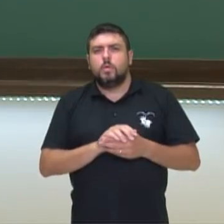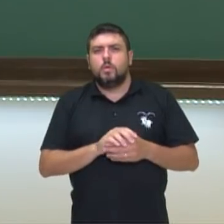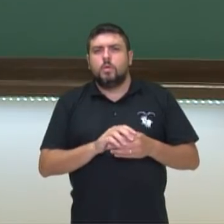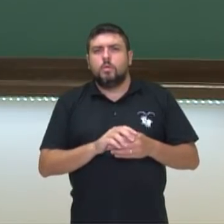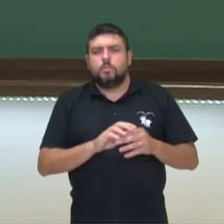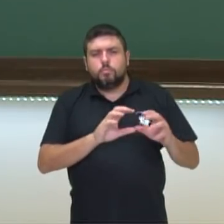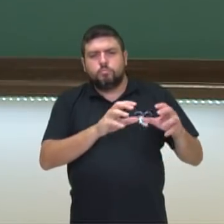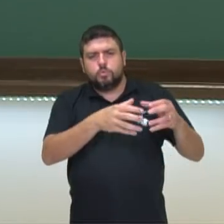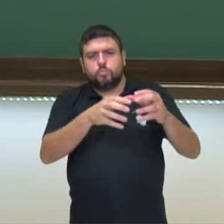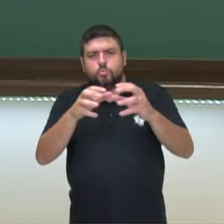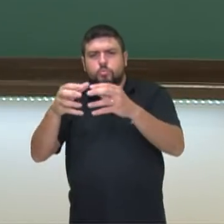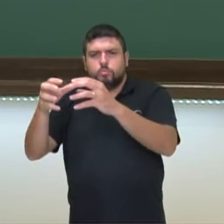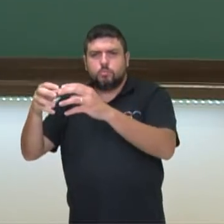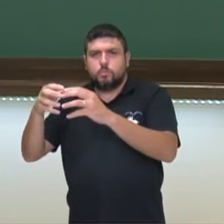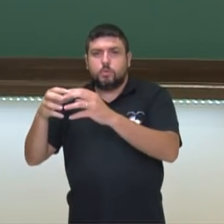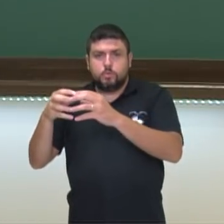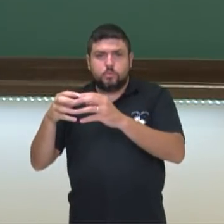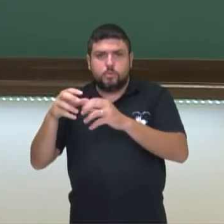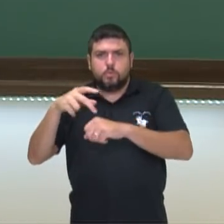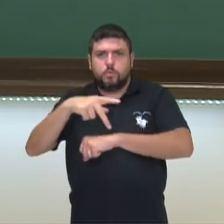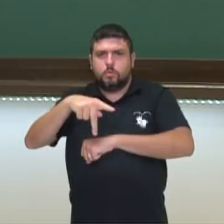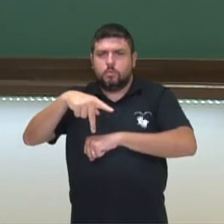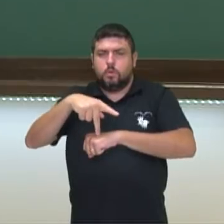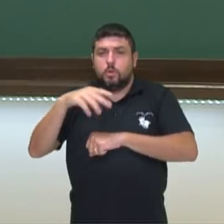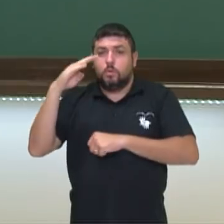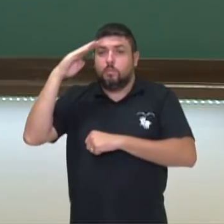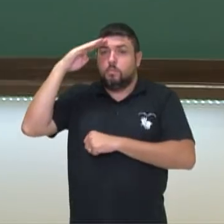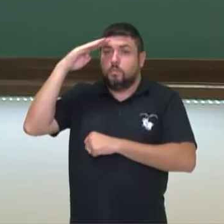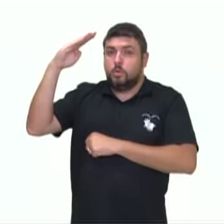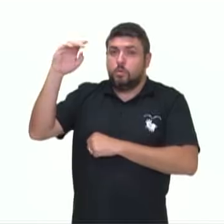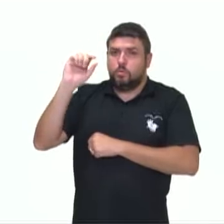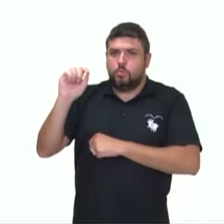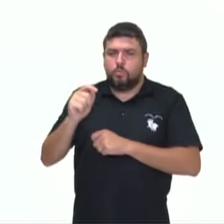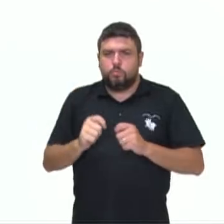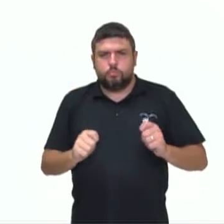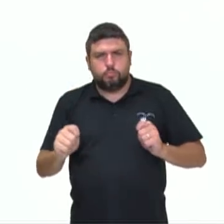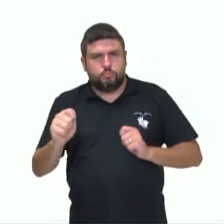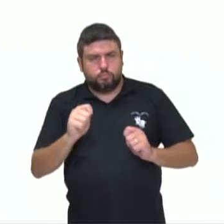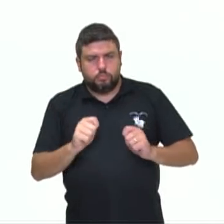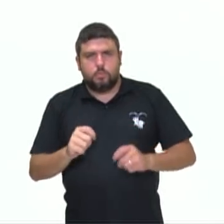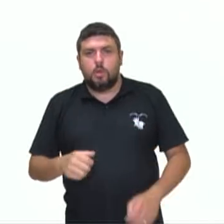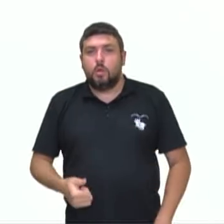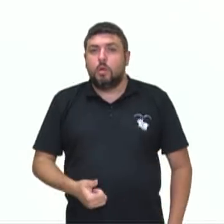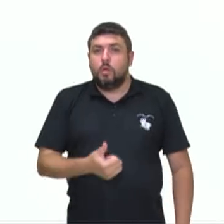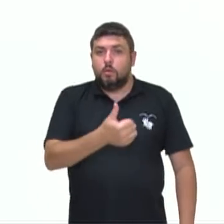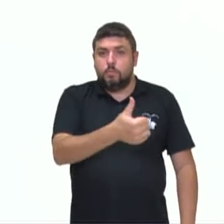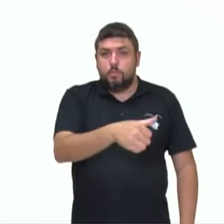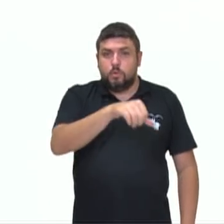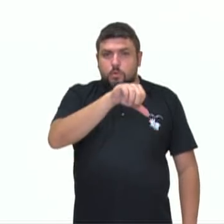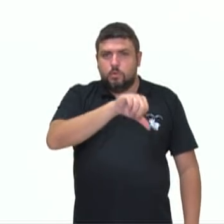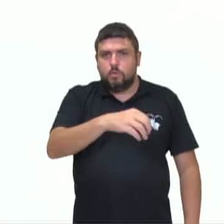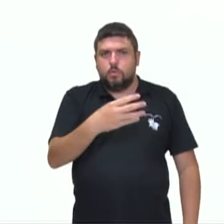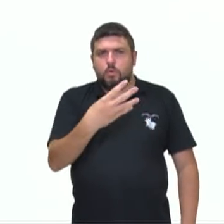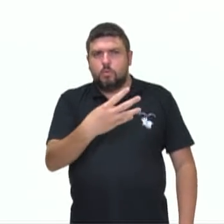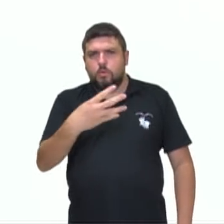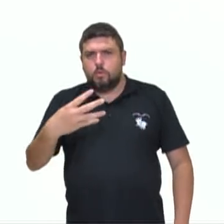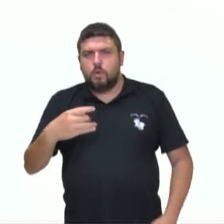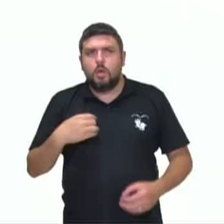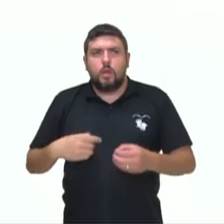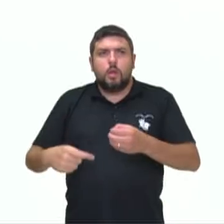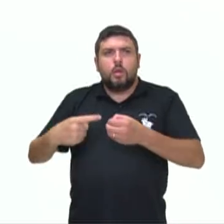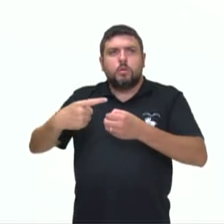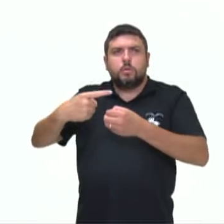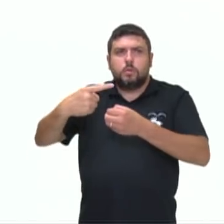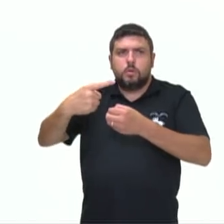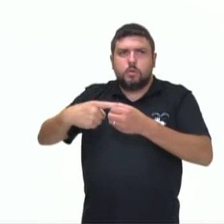respeito principalmente à questão econômica, em 1944, na cidade de Bretton Woods, se deu